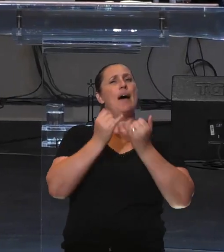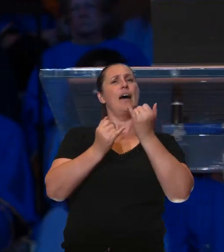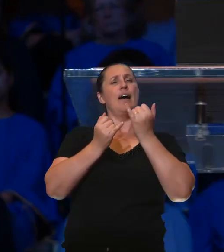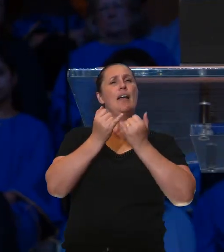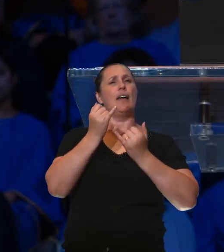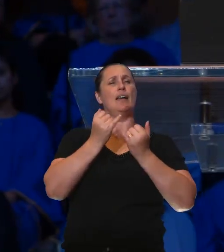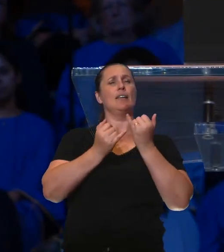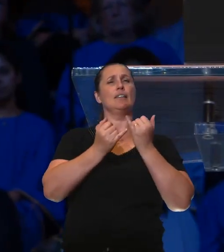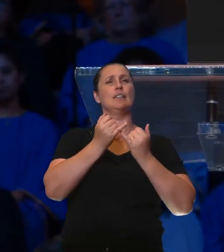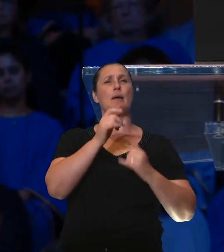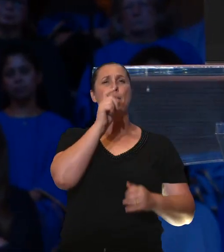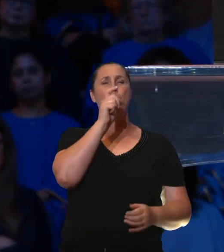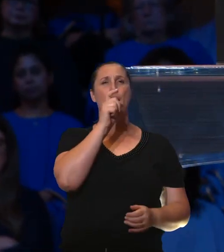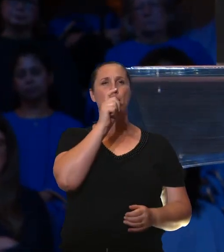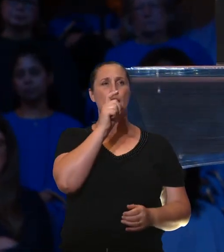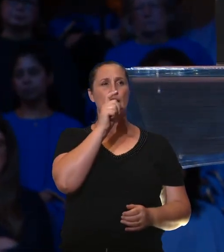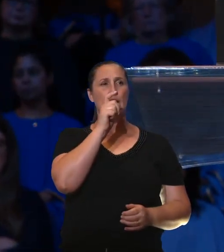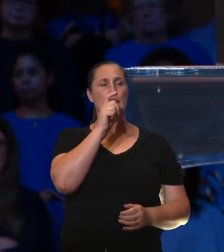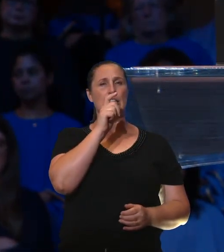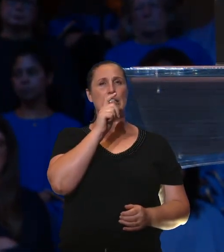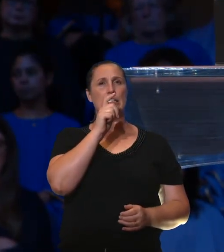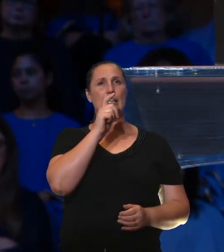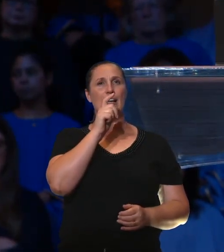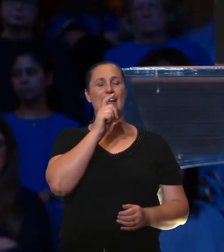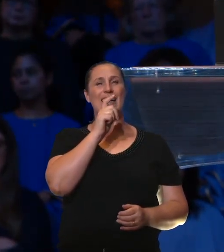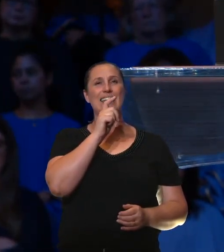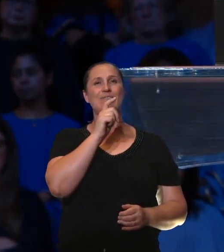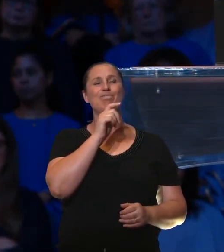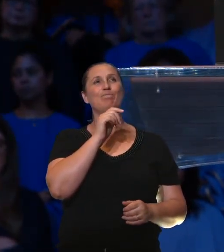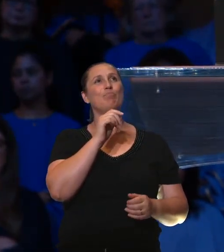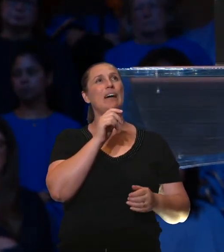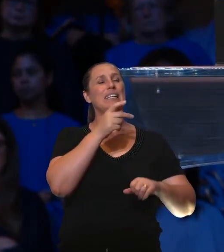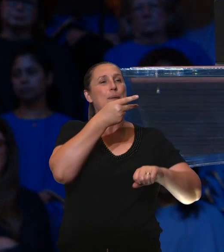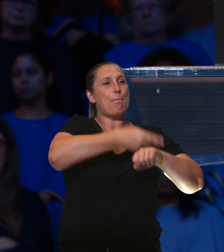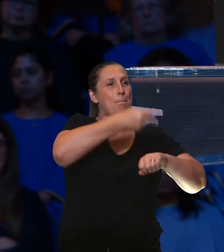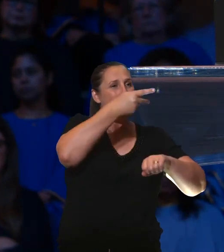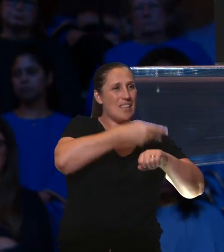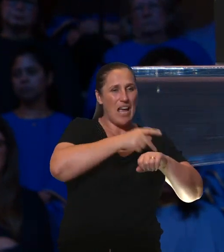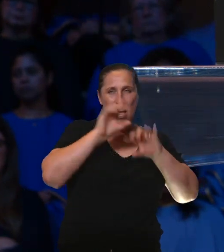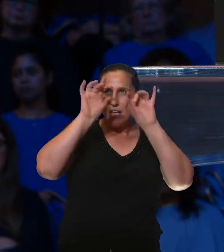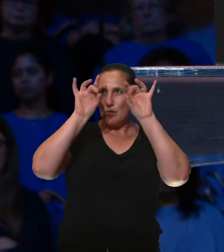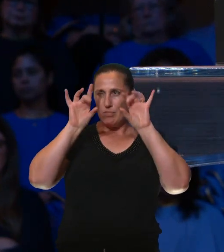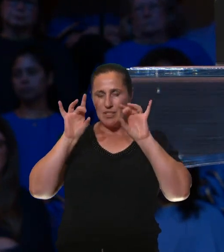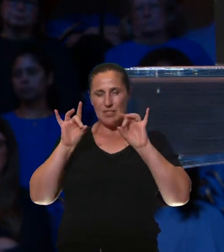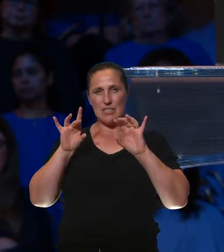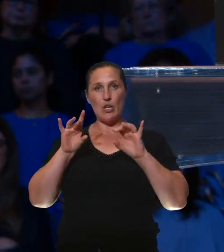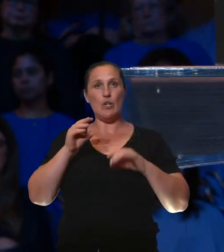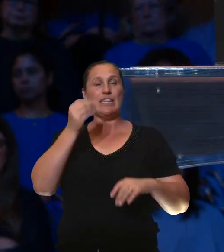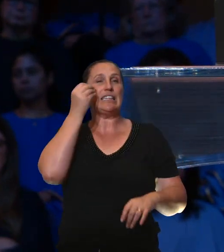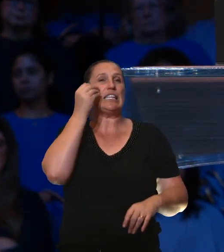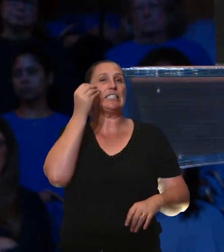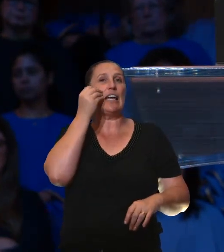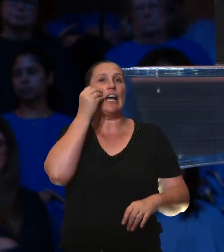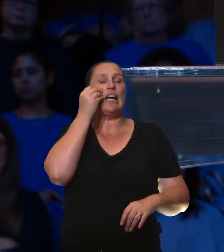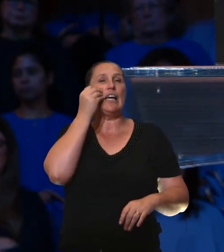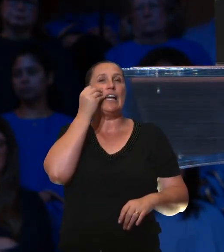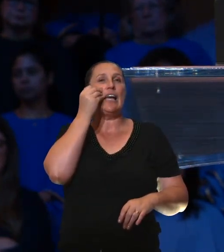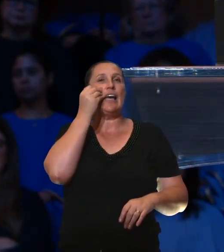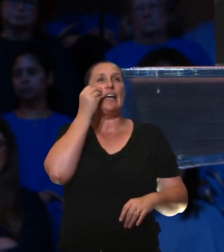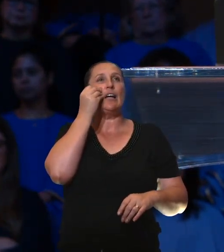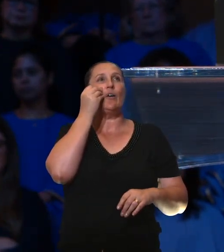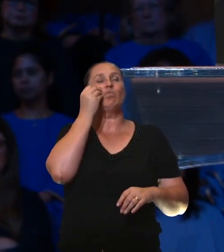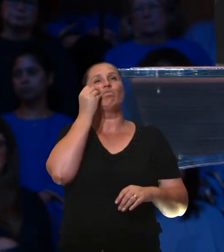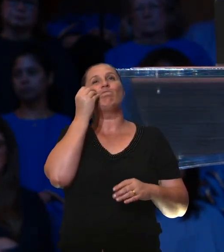outro termo que fala testar os metais preciosos. Era uma técnica que era utilizada